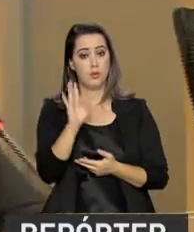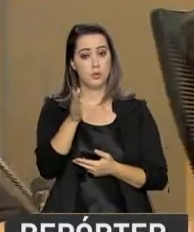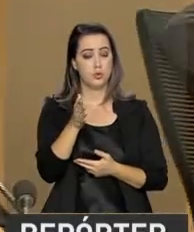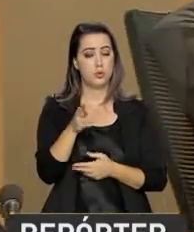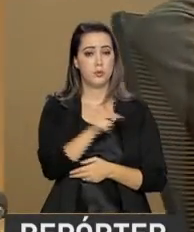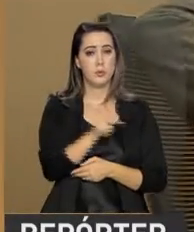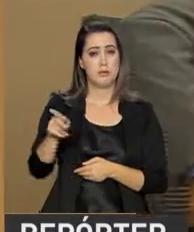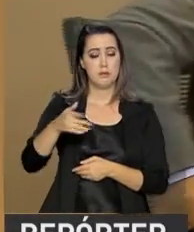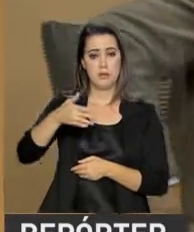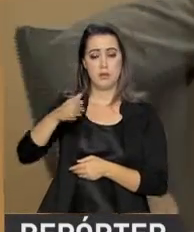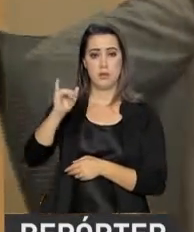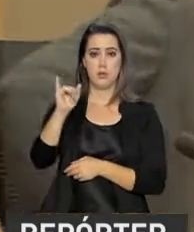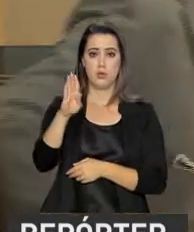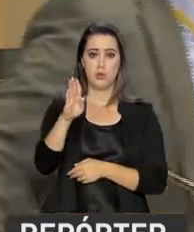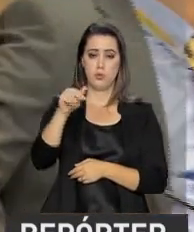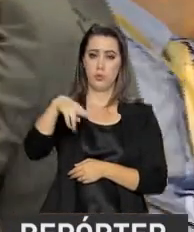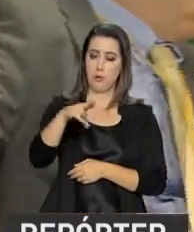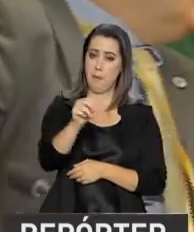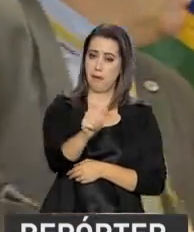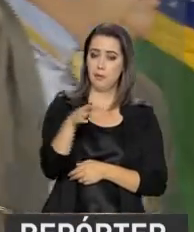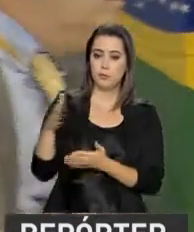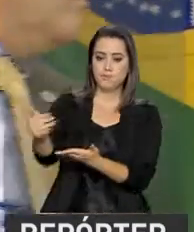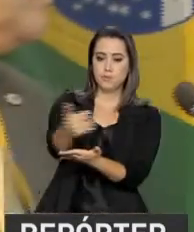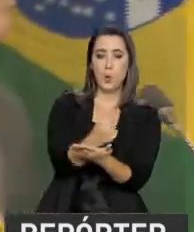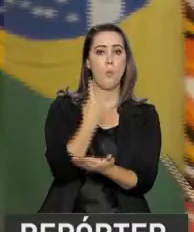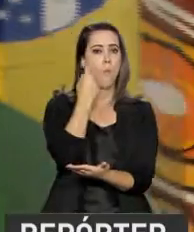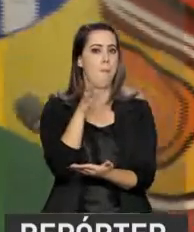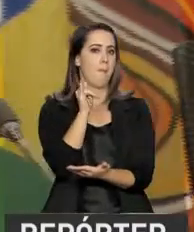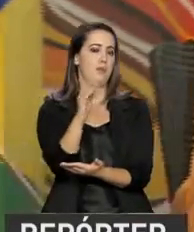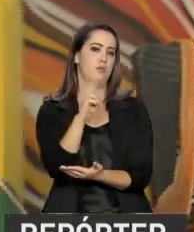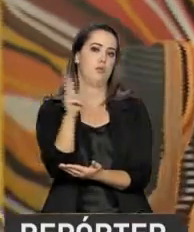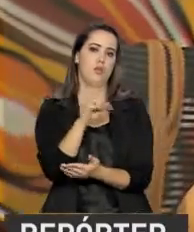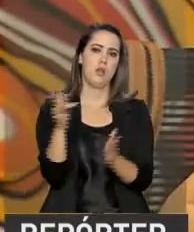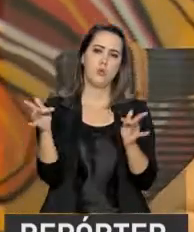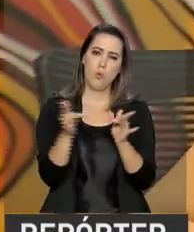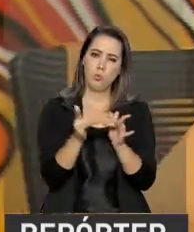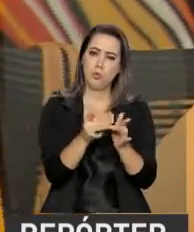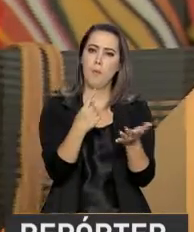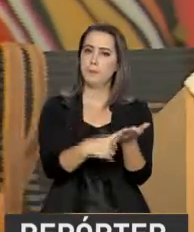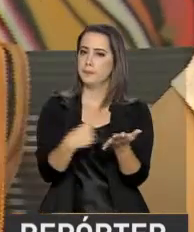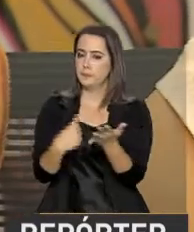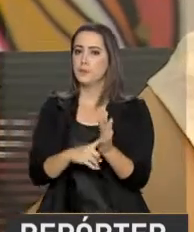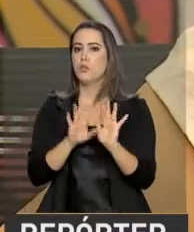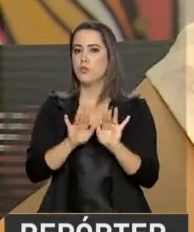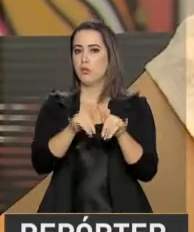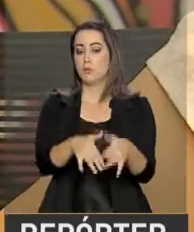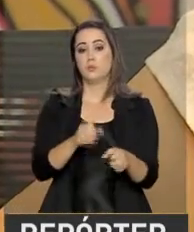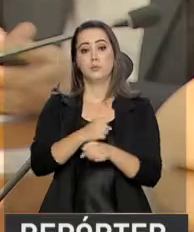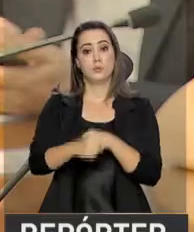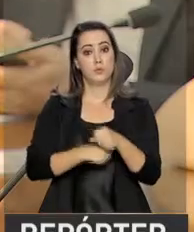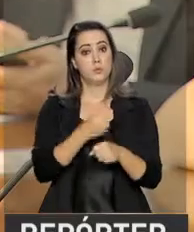ibama o governo espera captar mais de 1 bilhão de reais com acordos em fase avançada de fechamento nos